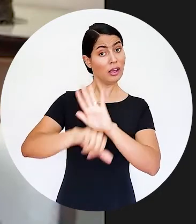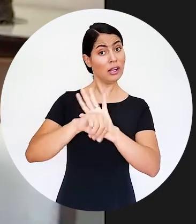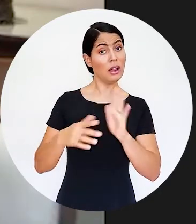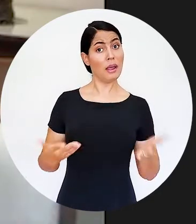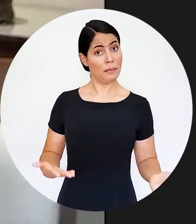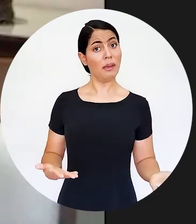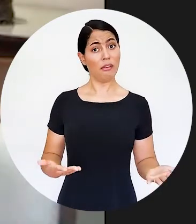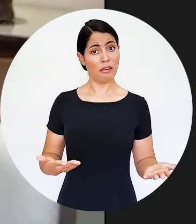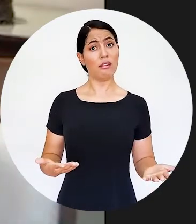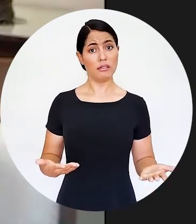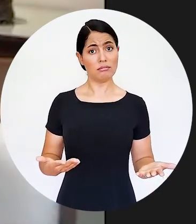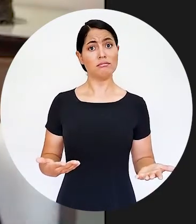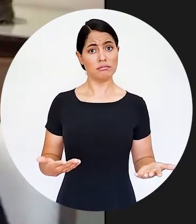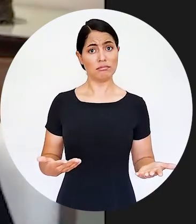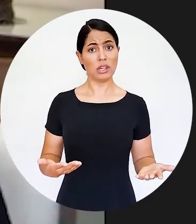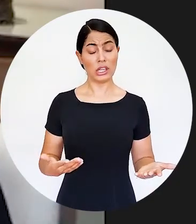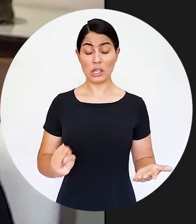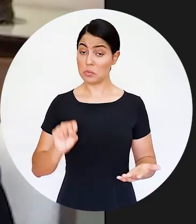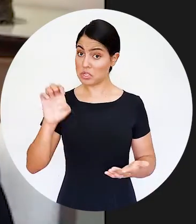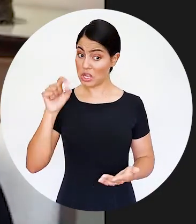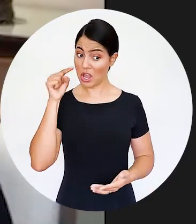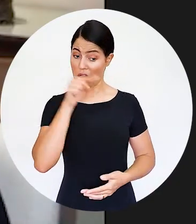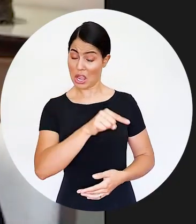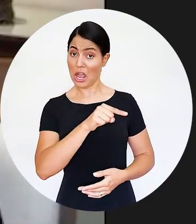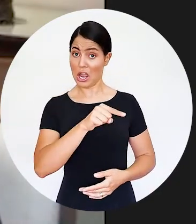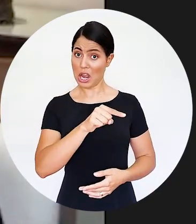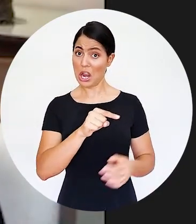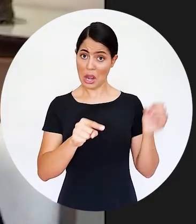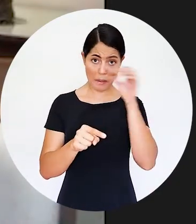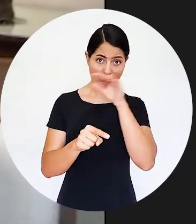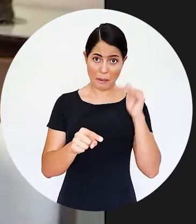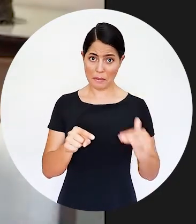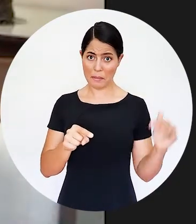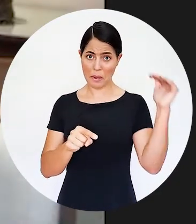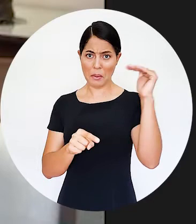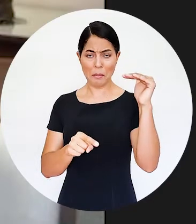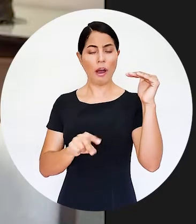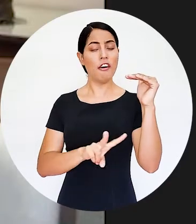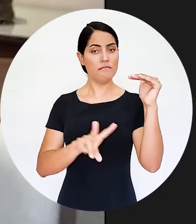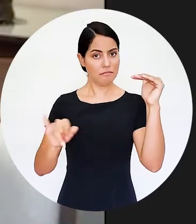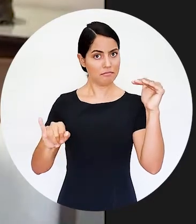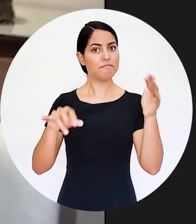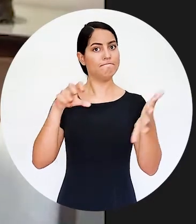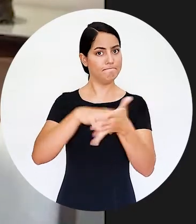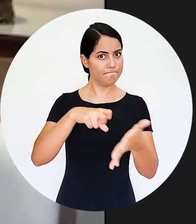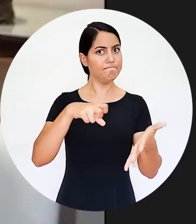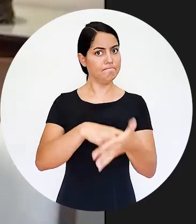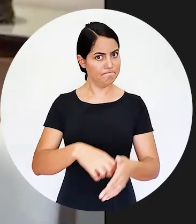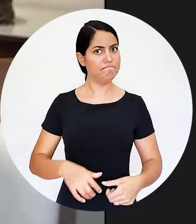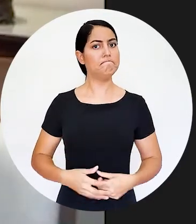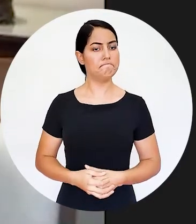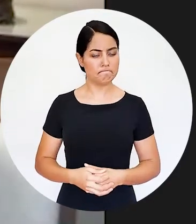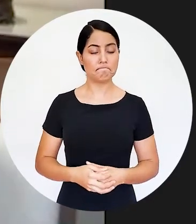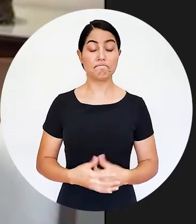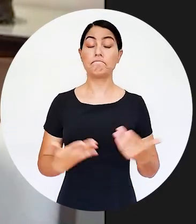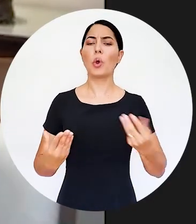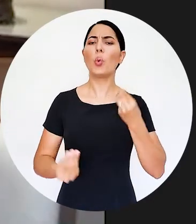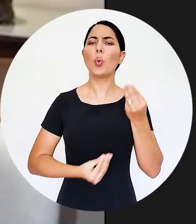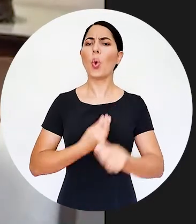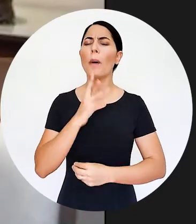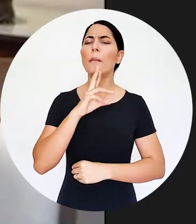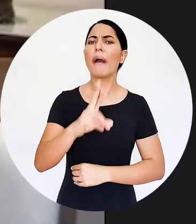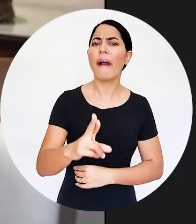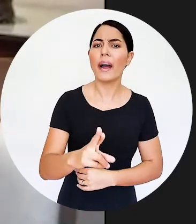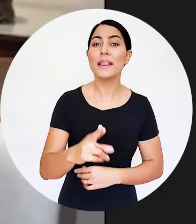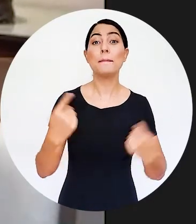meu celular colocar tido agora é crime então e são passíveis de serem enquadrados como den50 tô recado é